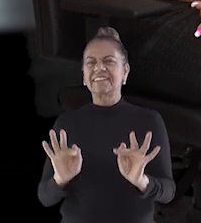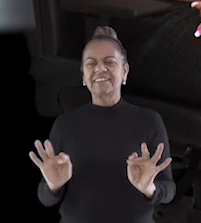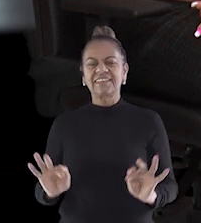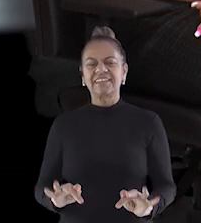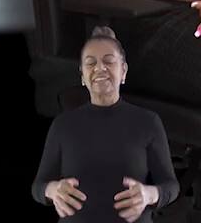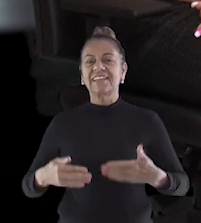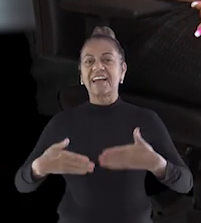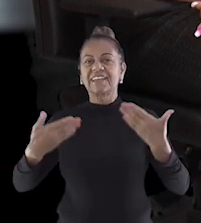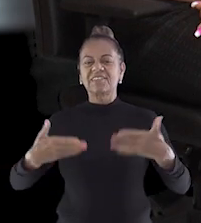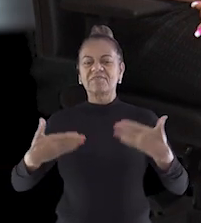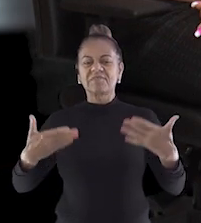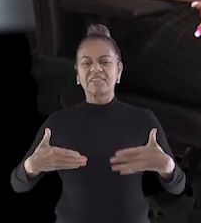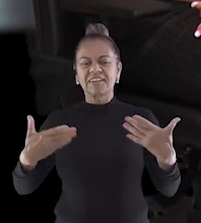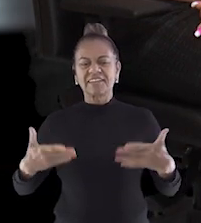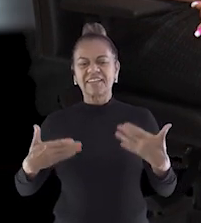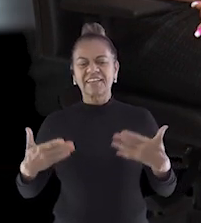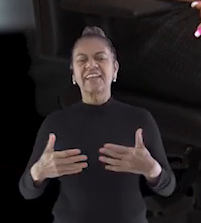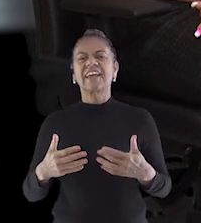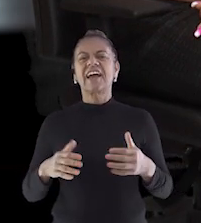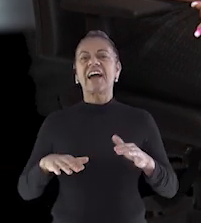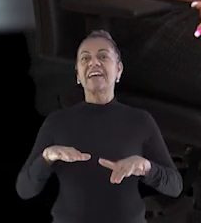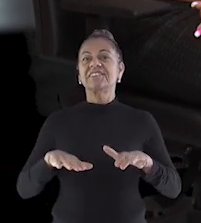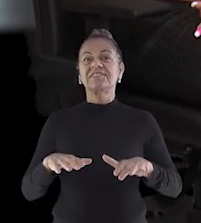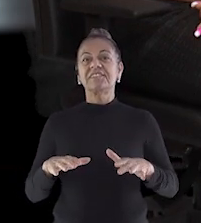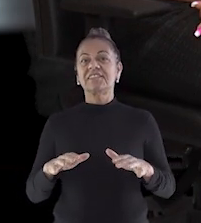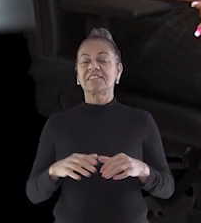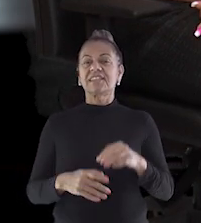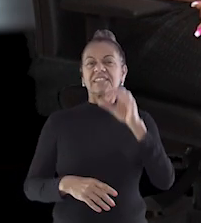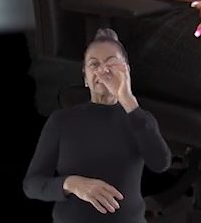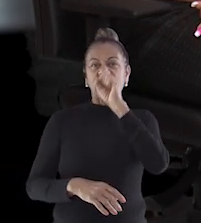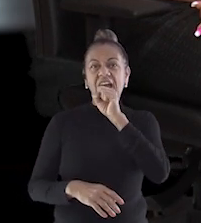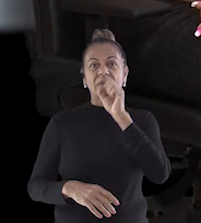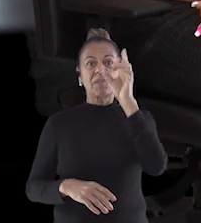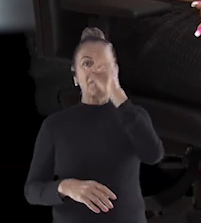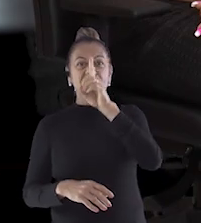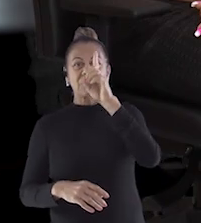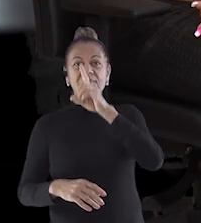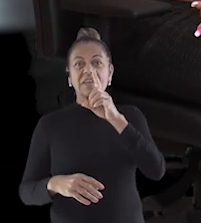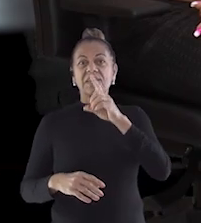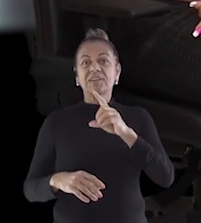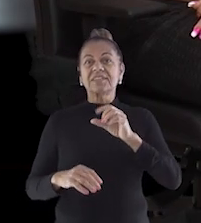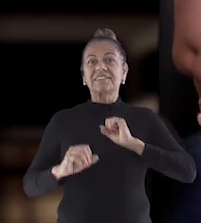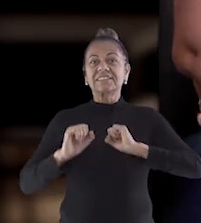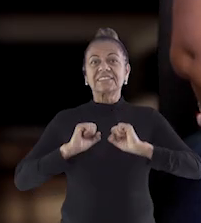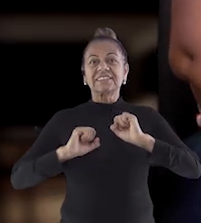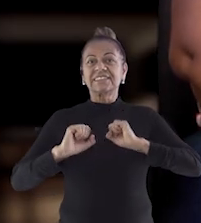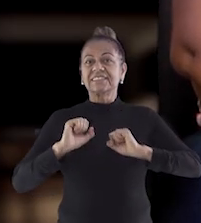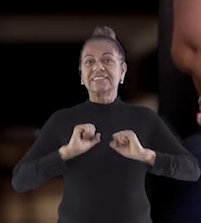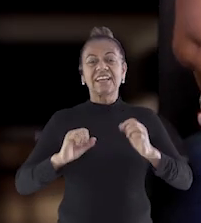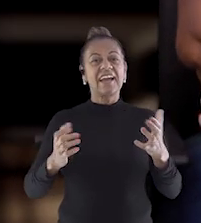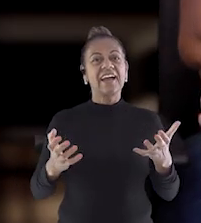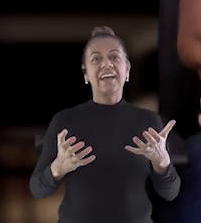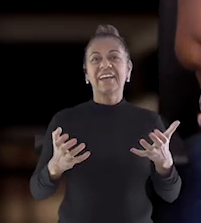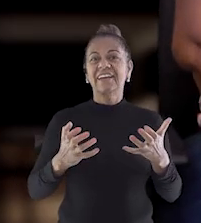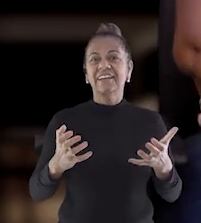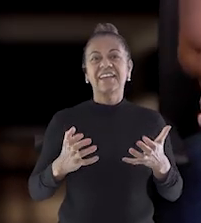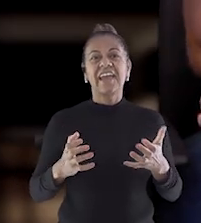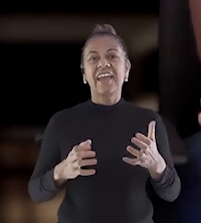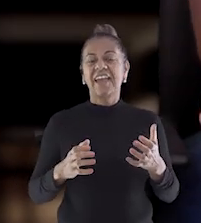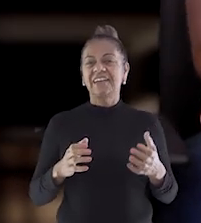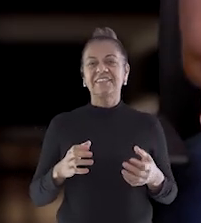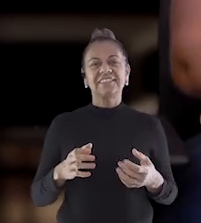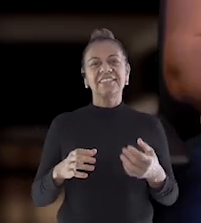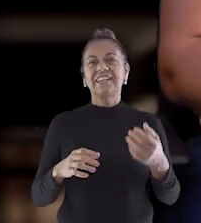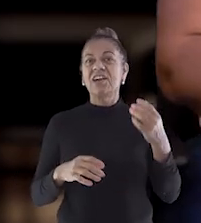uma continha. Menina, mas a gente sabe essa continha. Eu tô muito feliz, tô muito animada mesmo, de coração. A gente